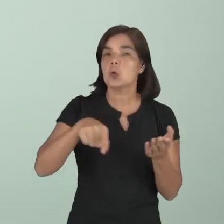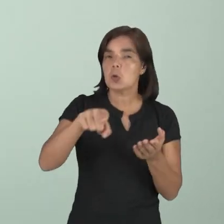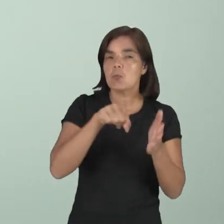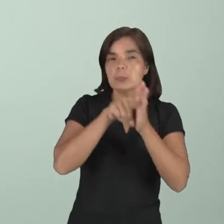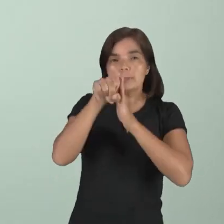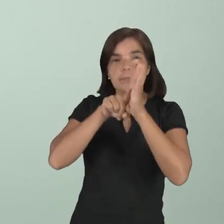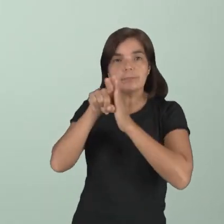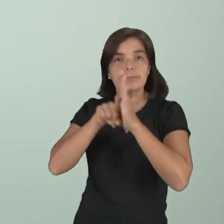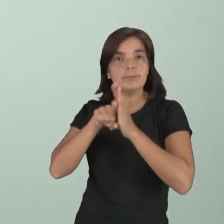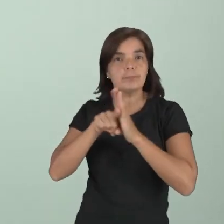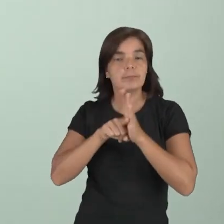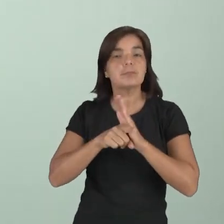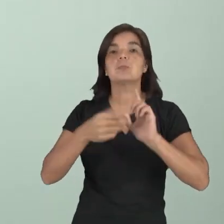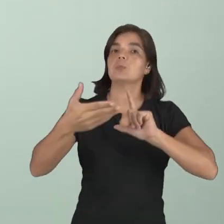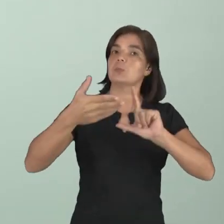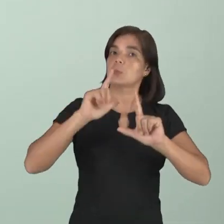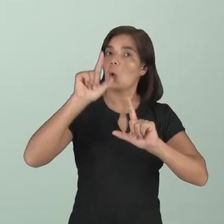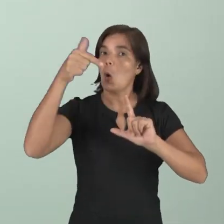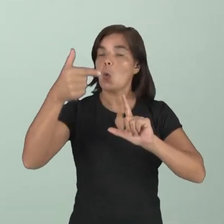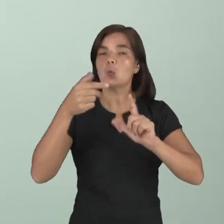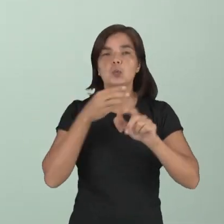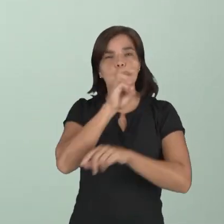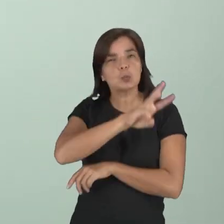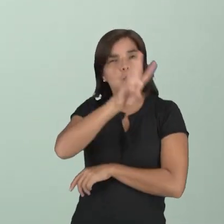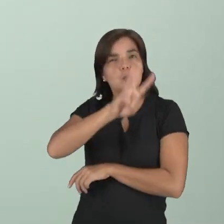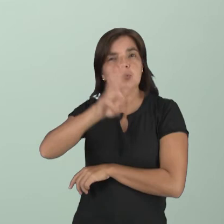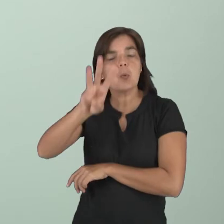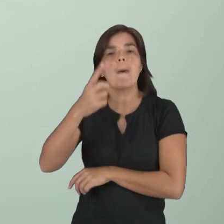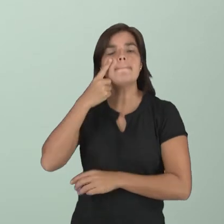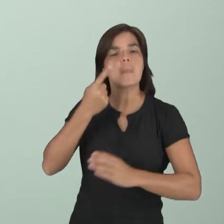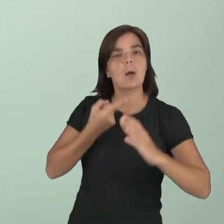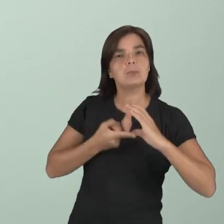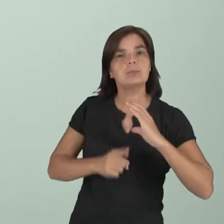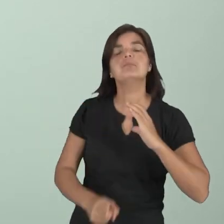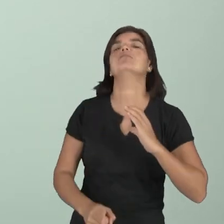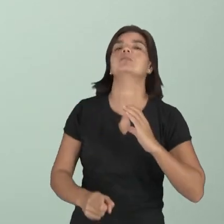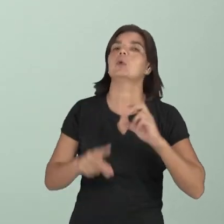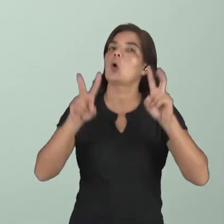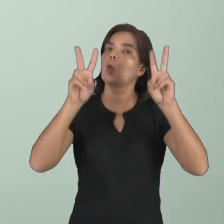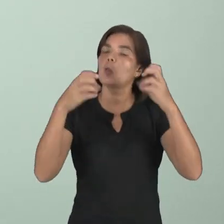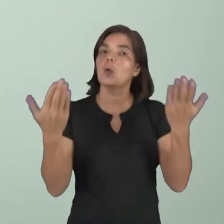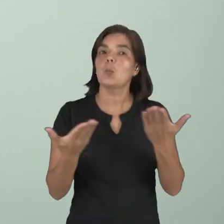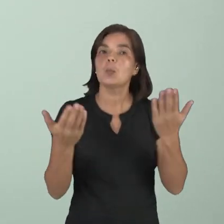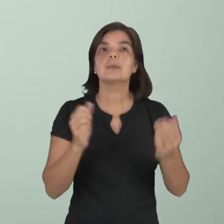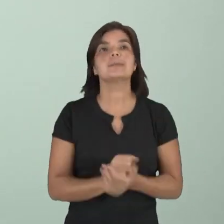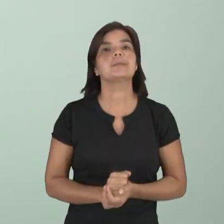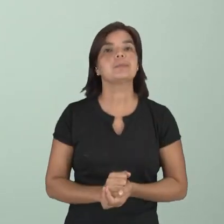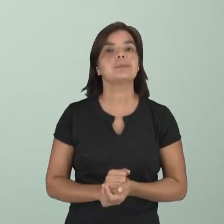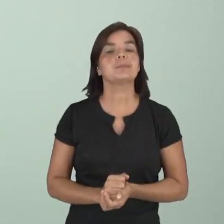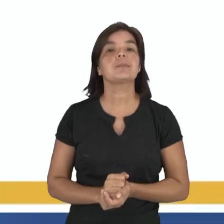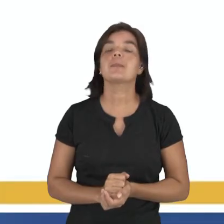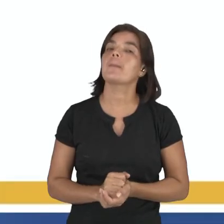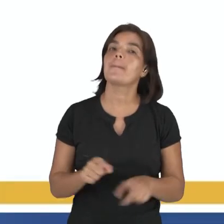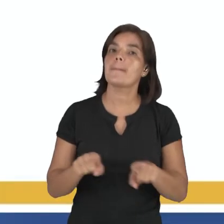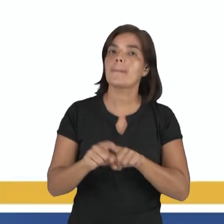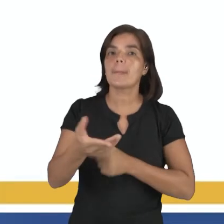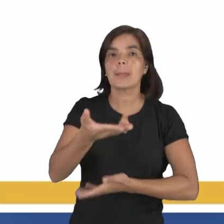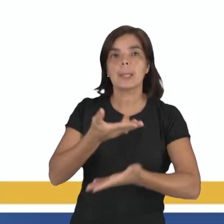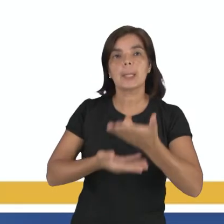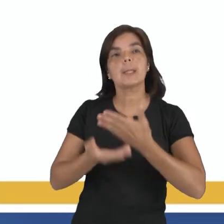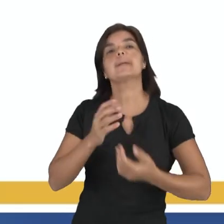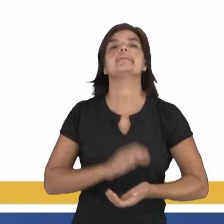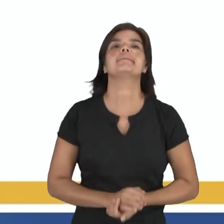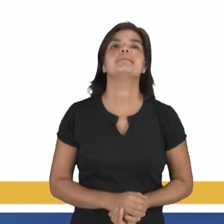façam pesquisa, acessem outros sites para estar se aprofundando no assunto. Agora nós vamos à nossa dinâmica